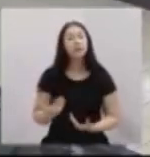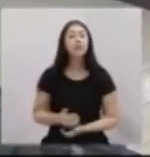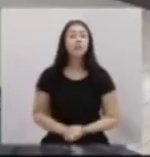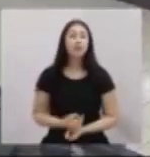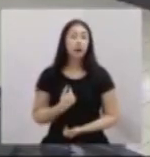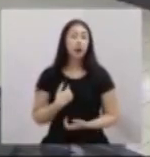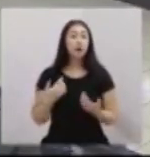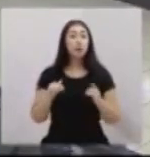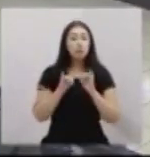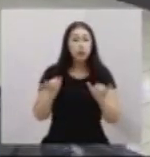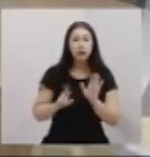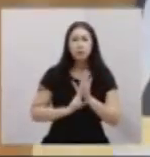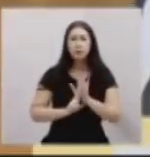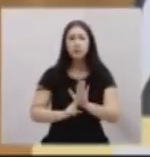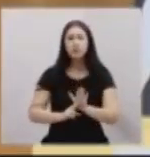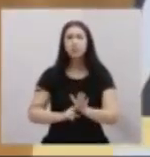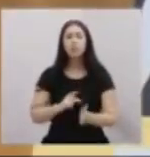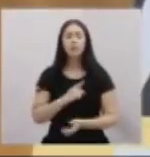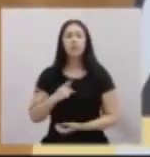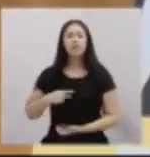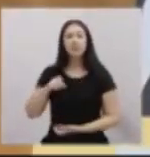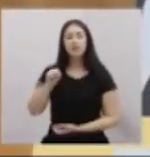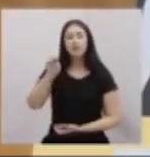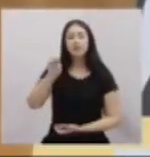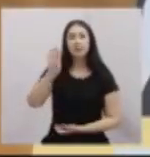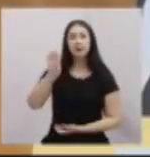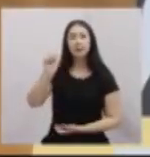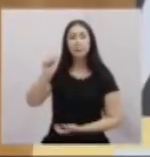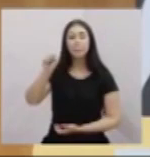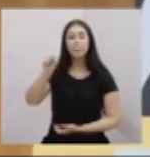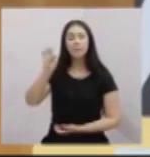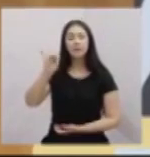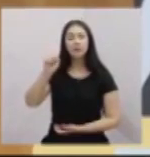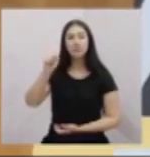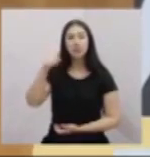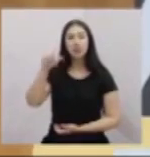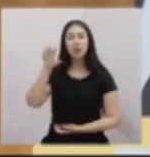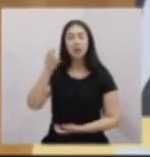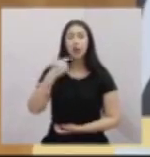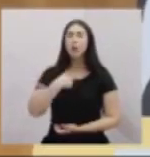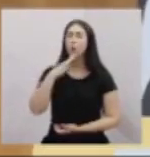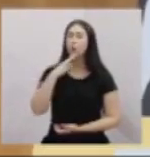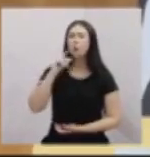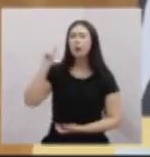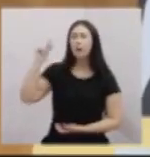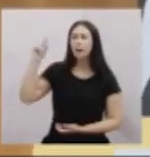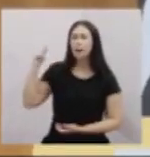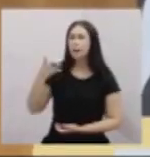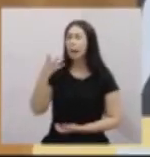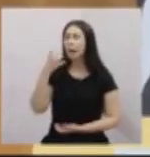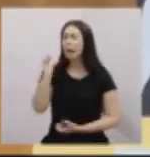do pastor Sebastião, que eu tenho o privilégio de conhecer já há mais de 40 anos e